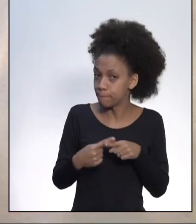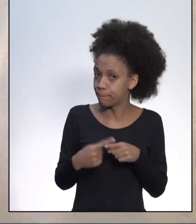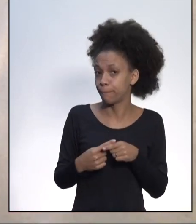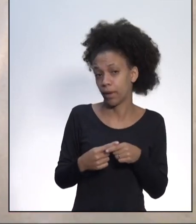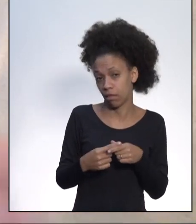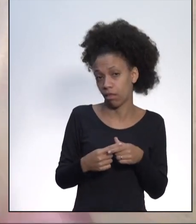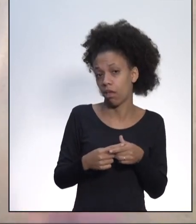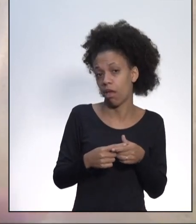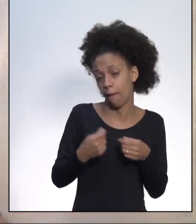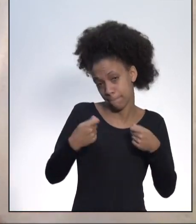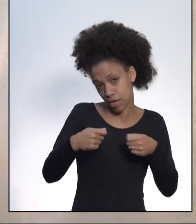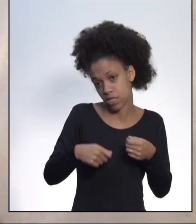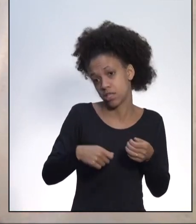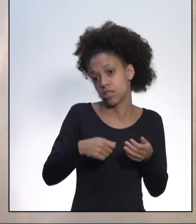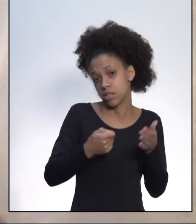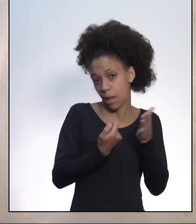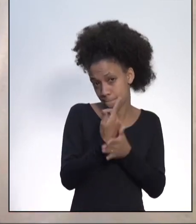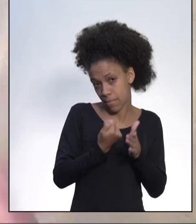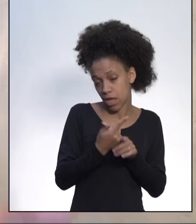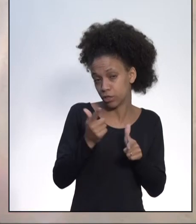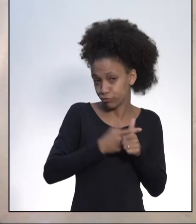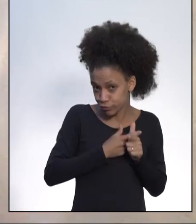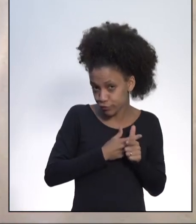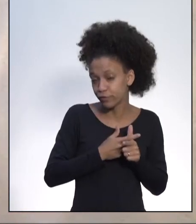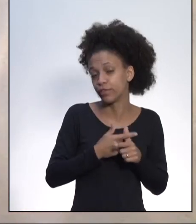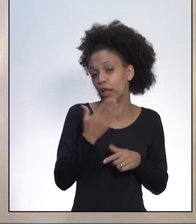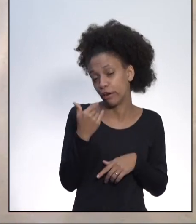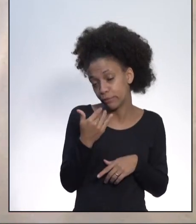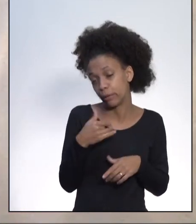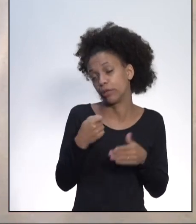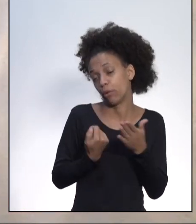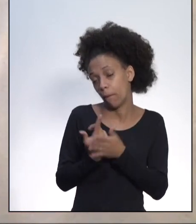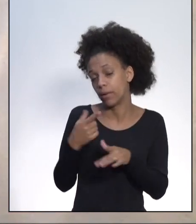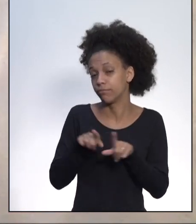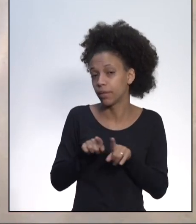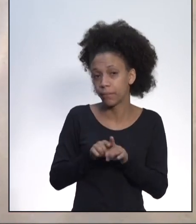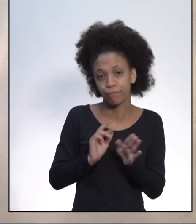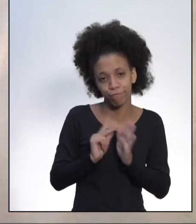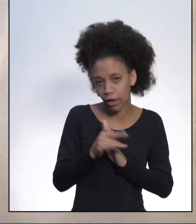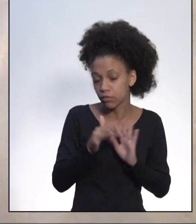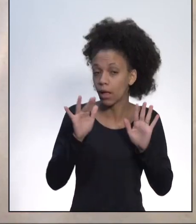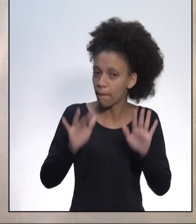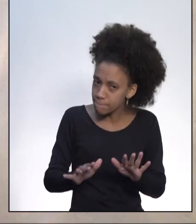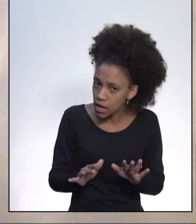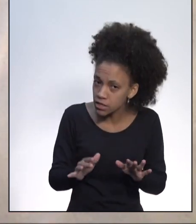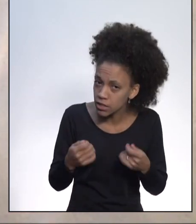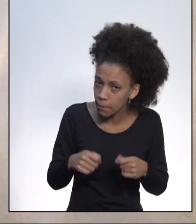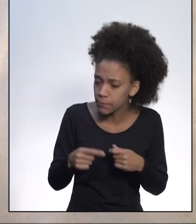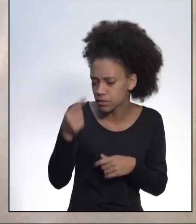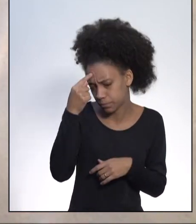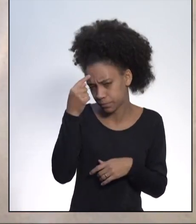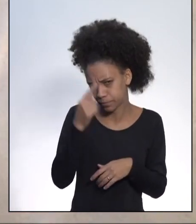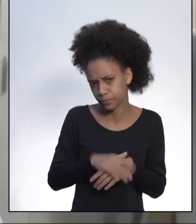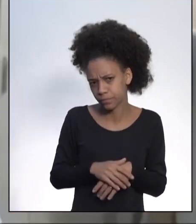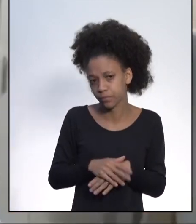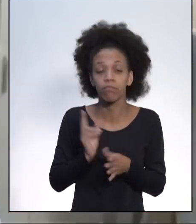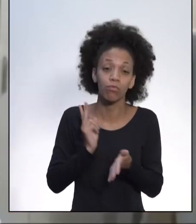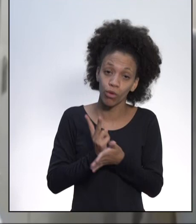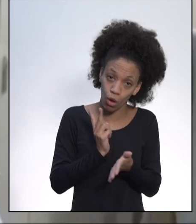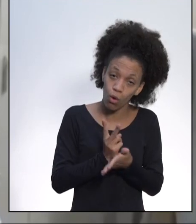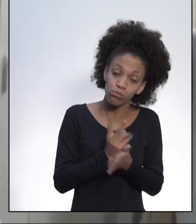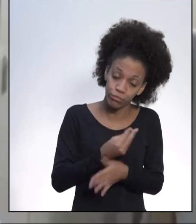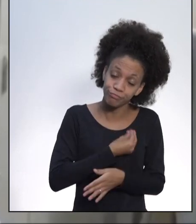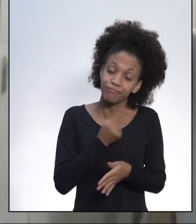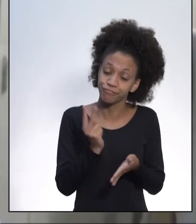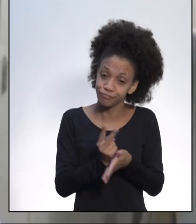para pagar, tem que se alimentar, tem que comprar alimento, enfim, a gente precisa continuar a vida, né? Continuar a